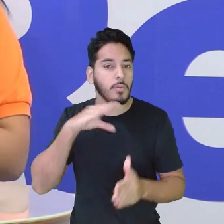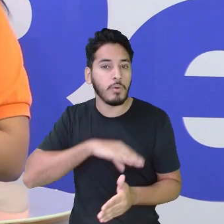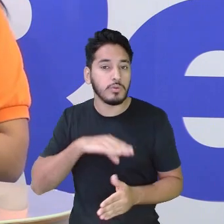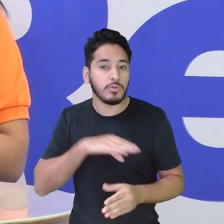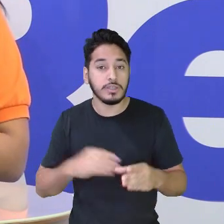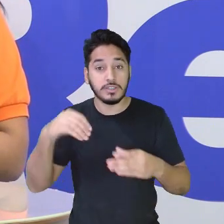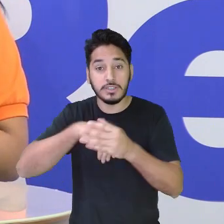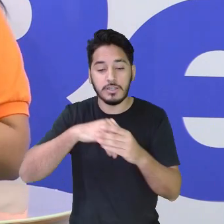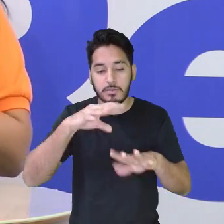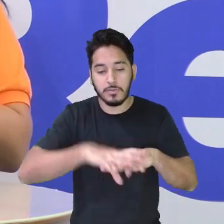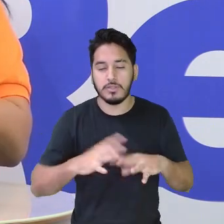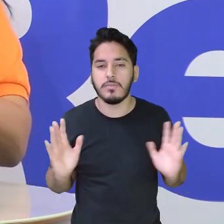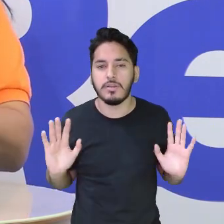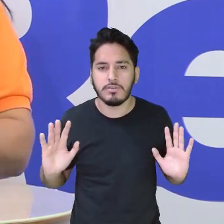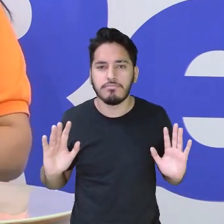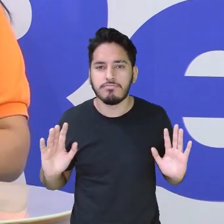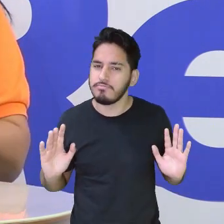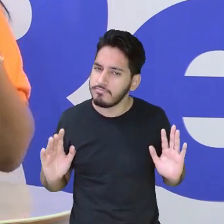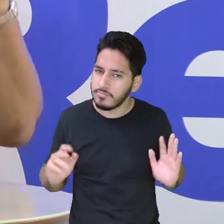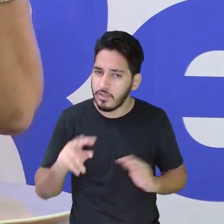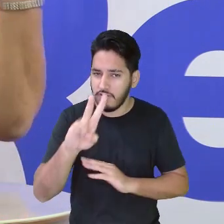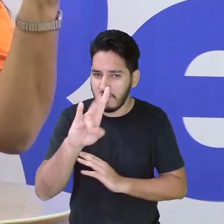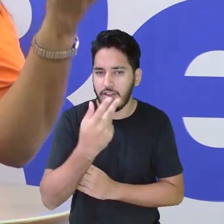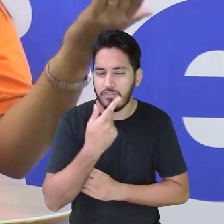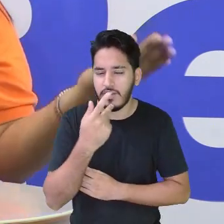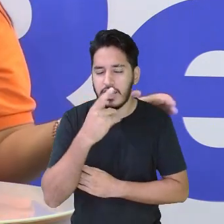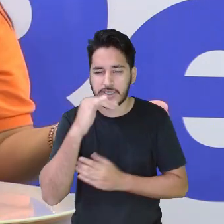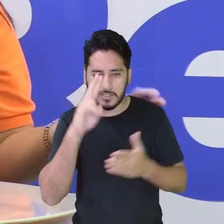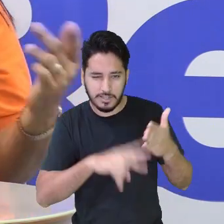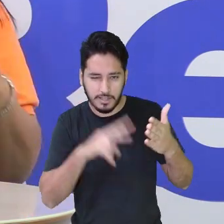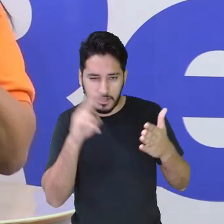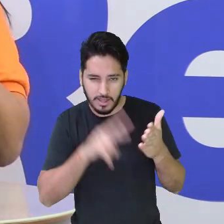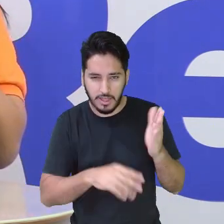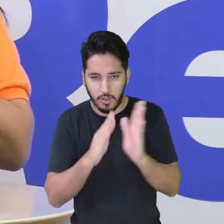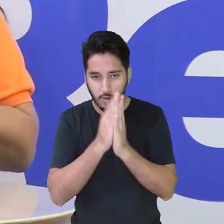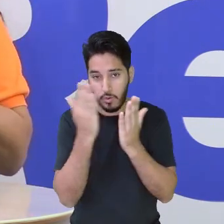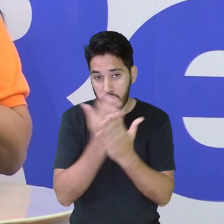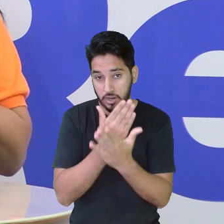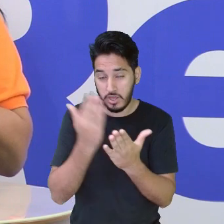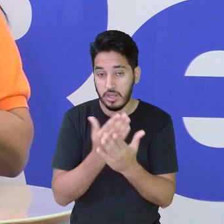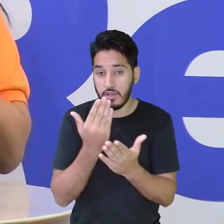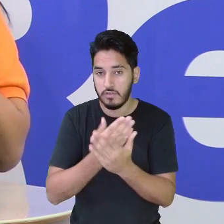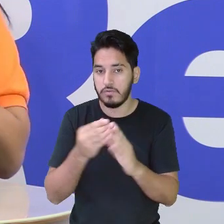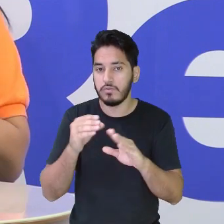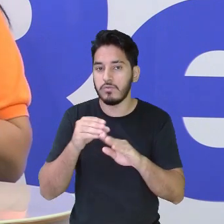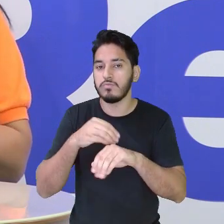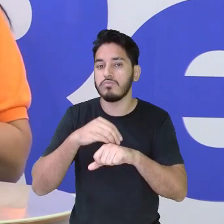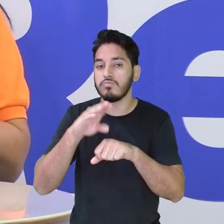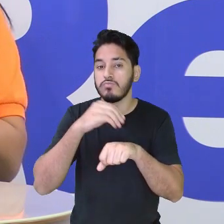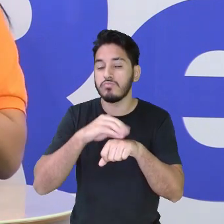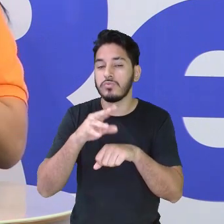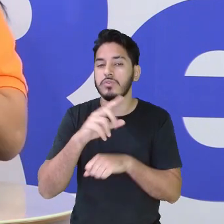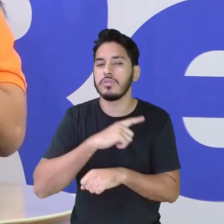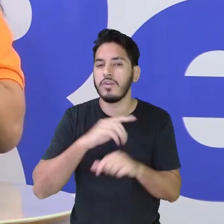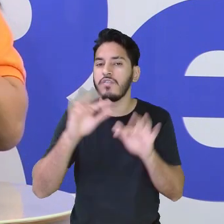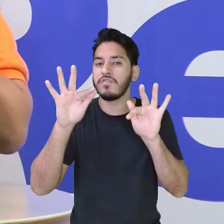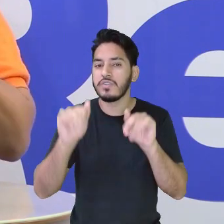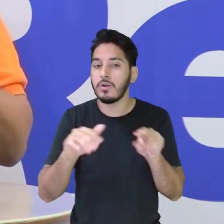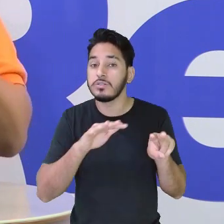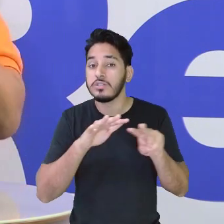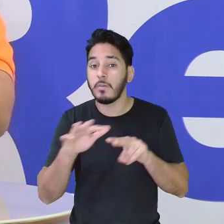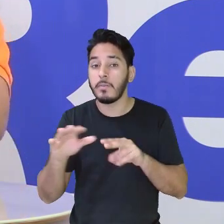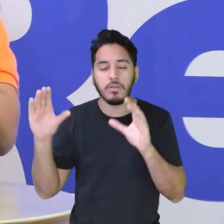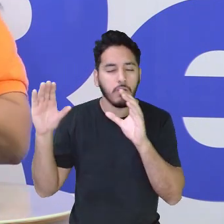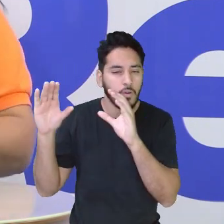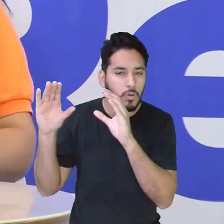de matemática. Então vão dizendo aí se leram o livro que a professora ela recomendou, viu? E vocês tiveram um final de semana